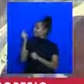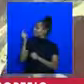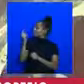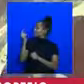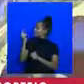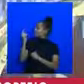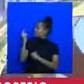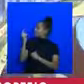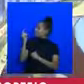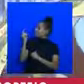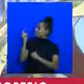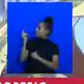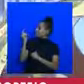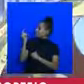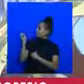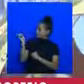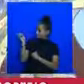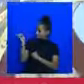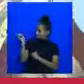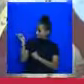Das valendo.